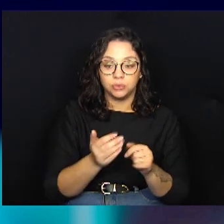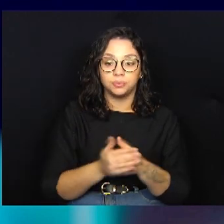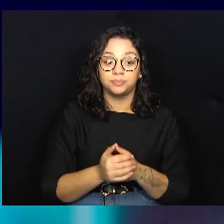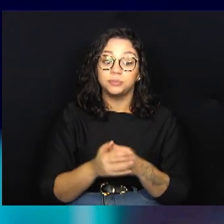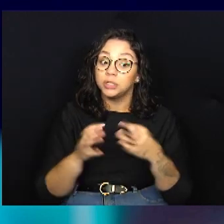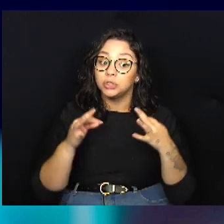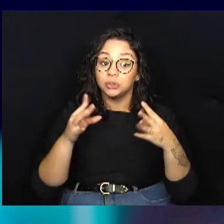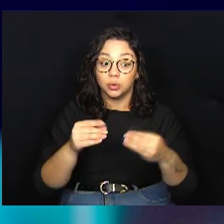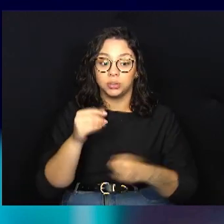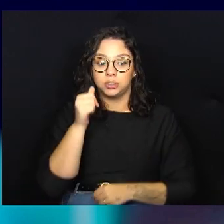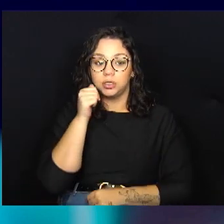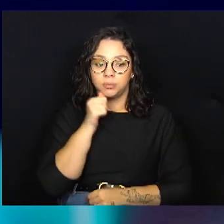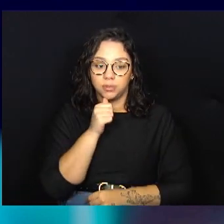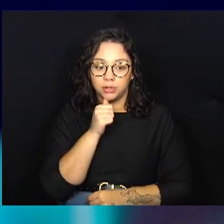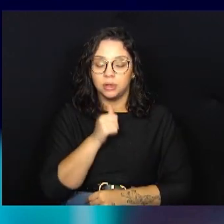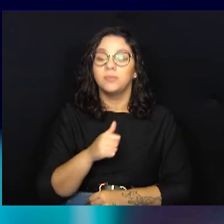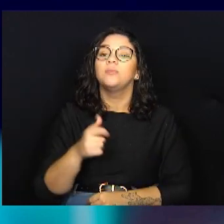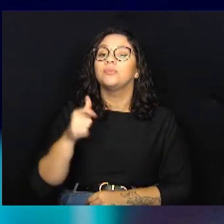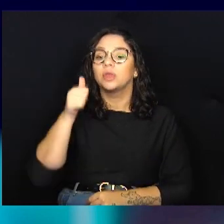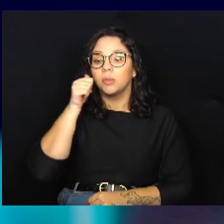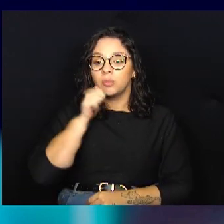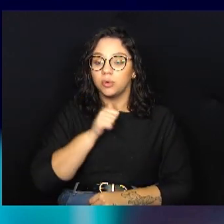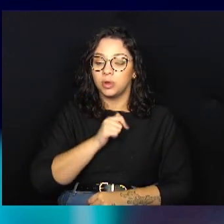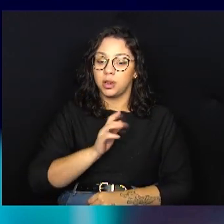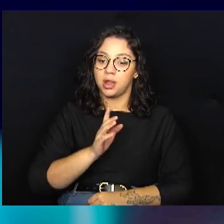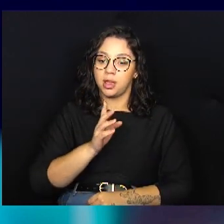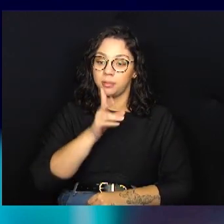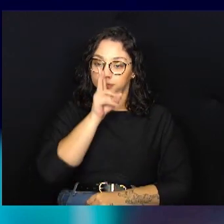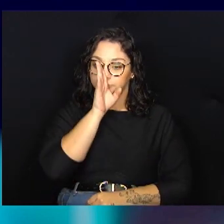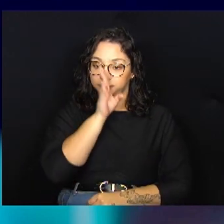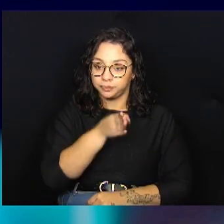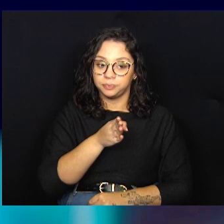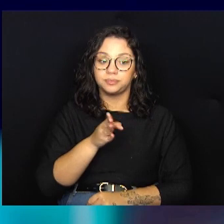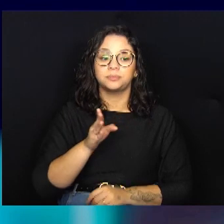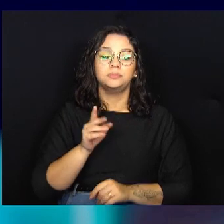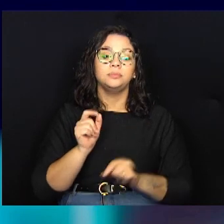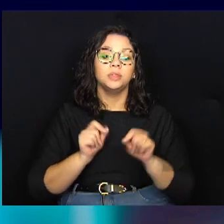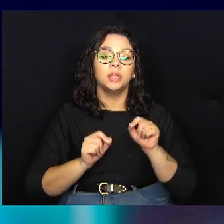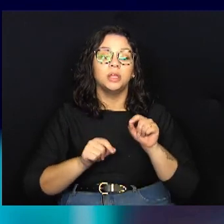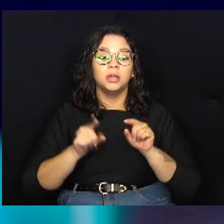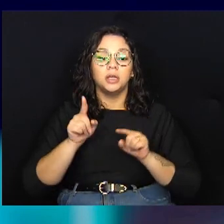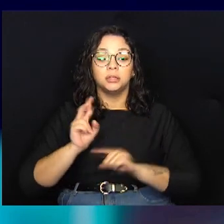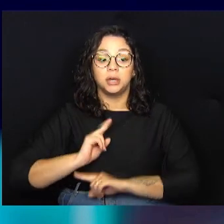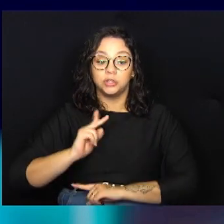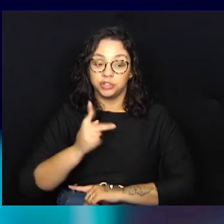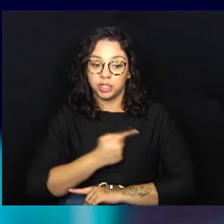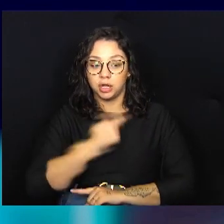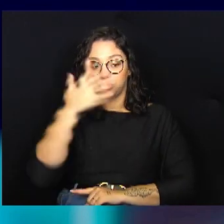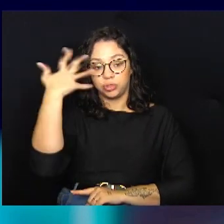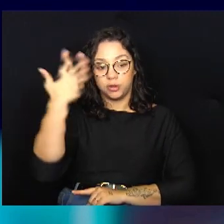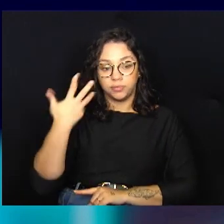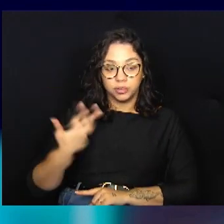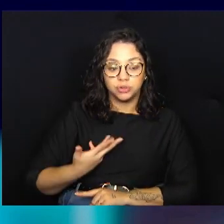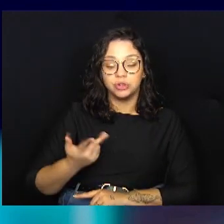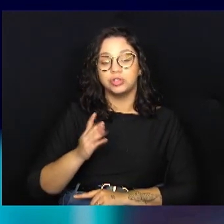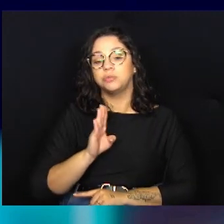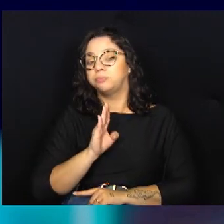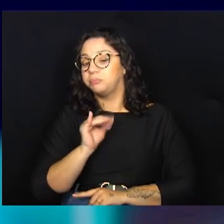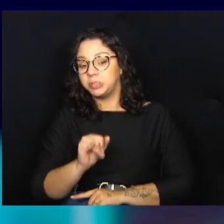as mulheres. Tá? Mulheres cisgênero, mulheres transgênero, travestis, mulheres heterossexuais, homossexuais,